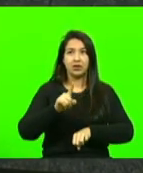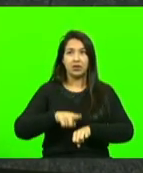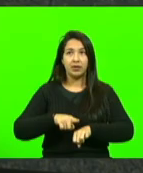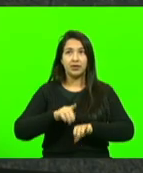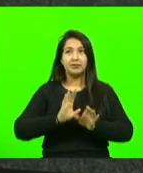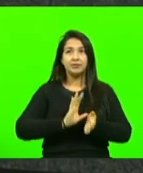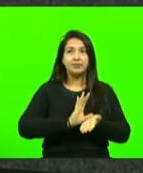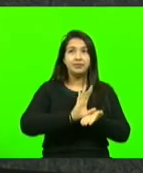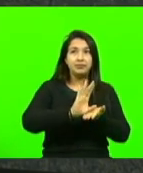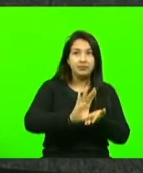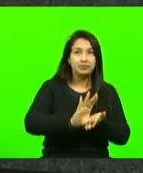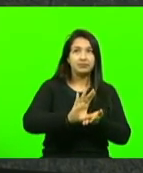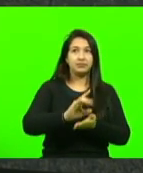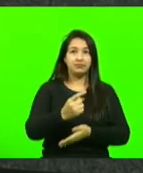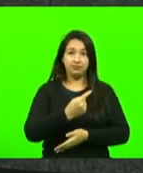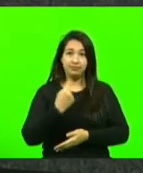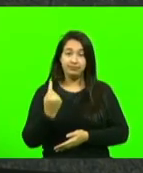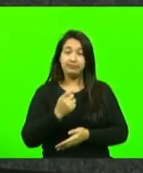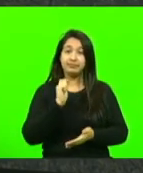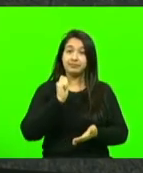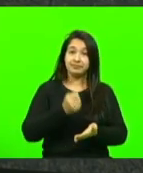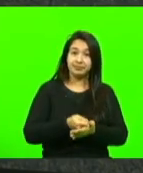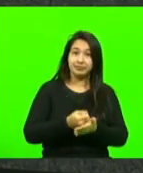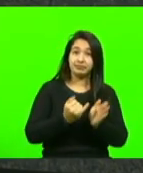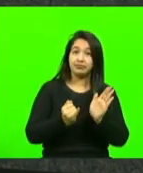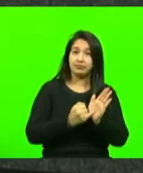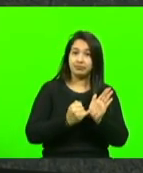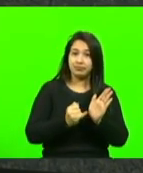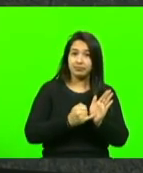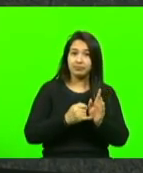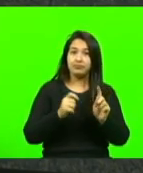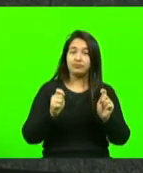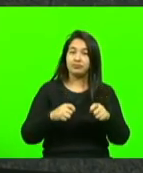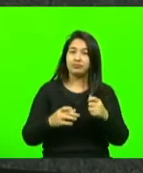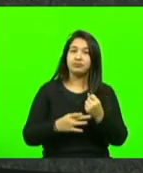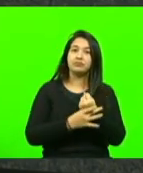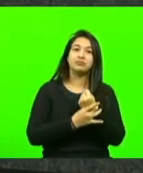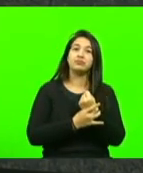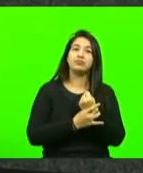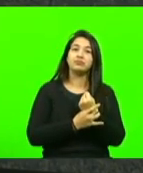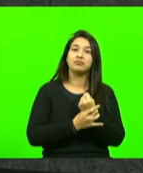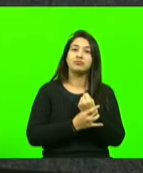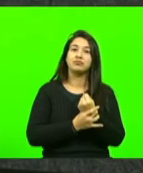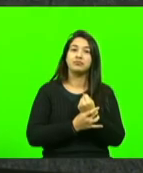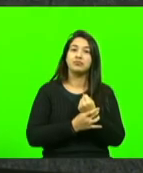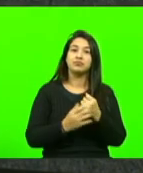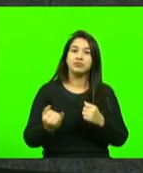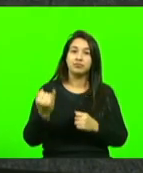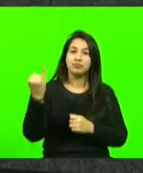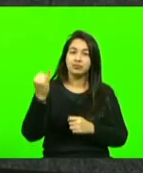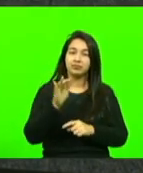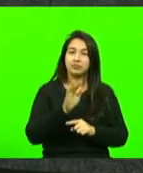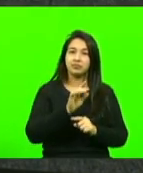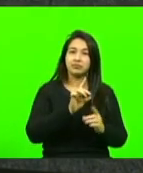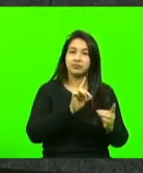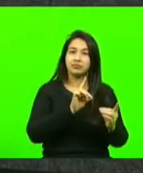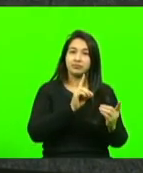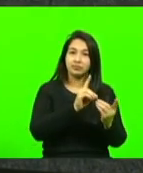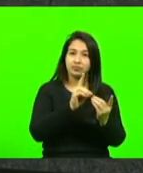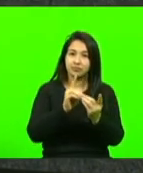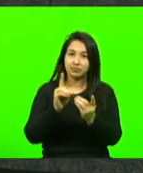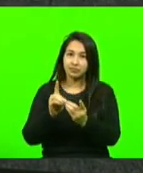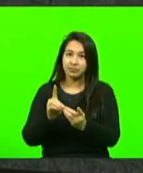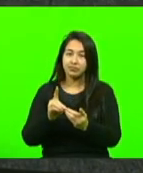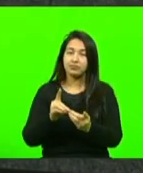gente paga impostos Para que sejam garantidos as áreas essenciais de Atendimento à população então saúde